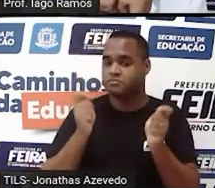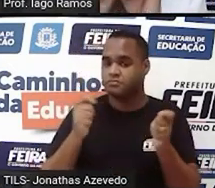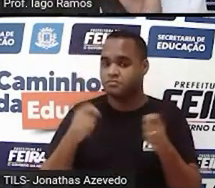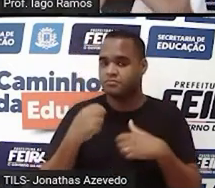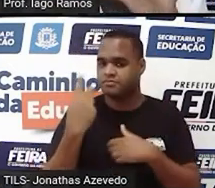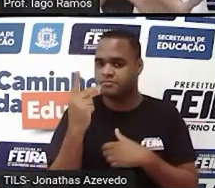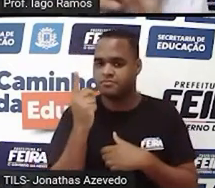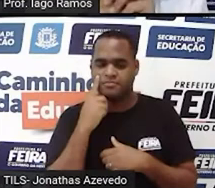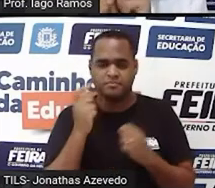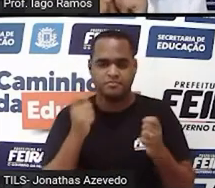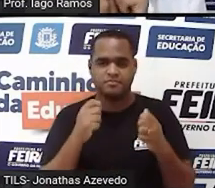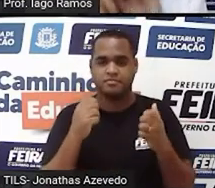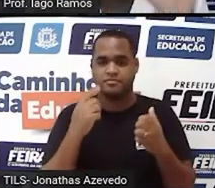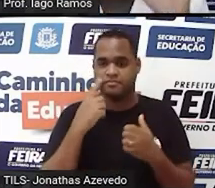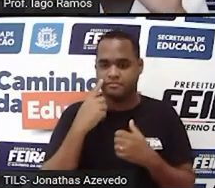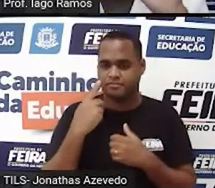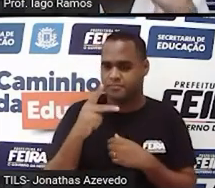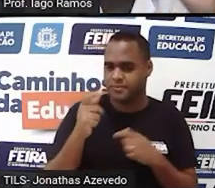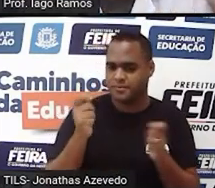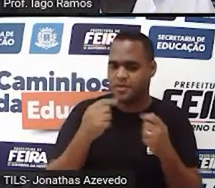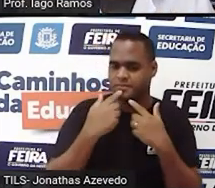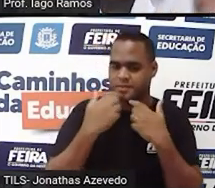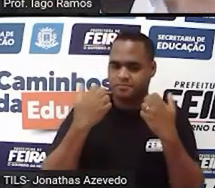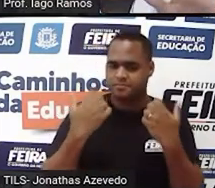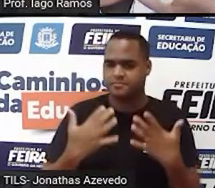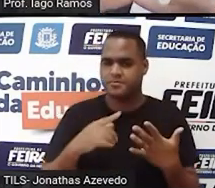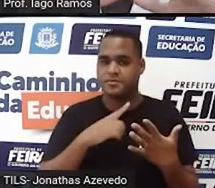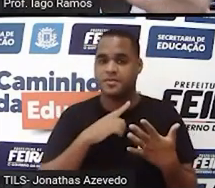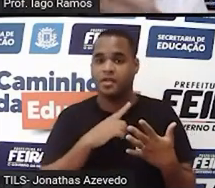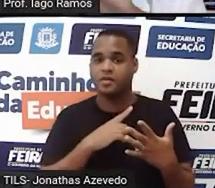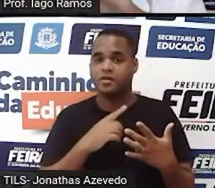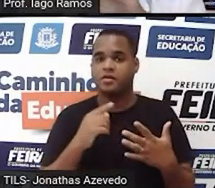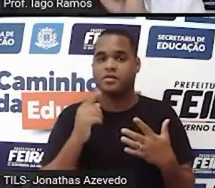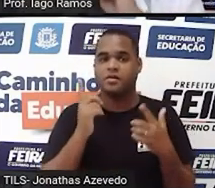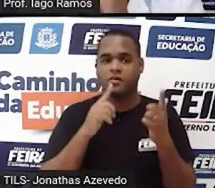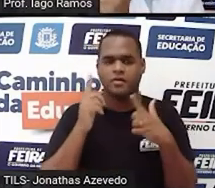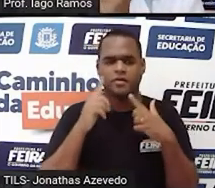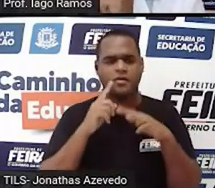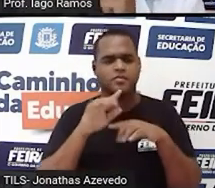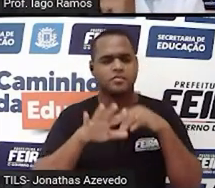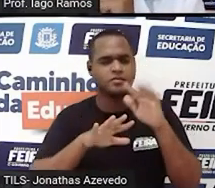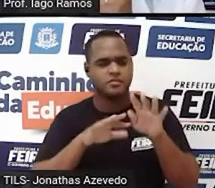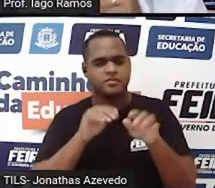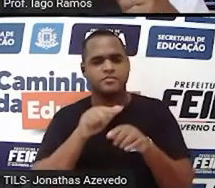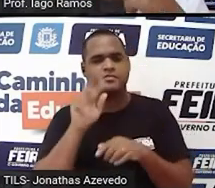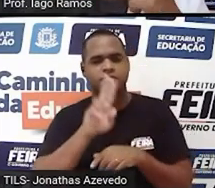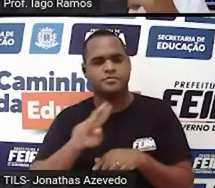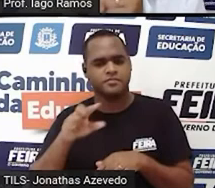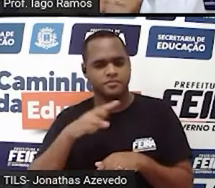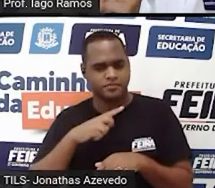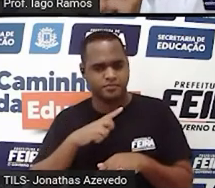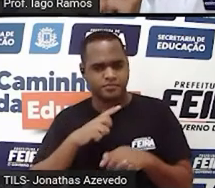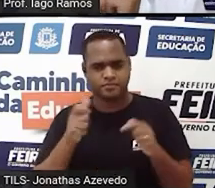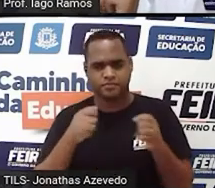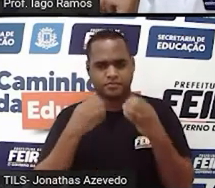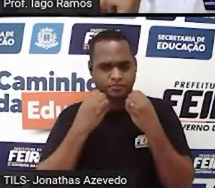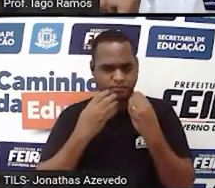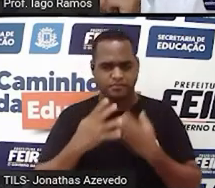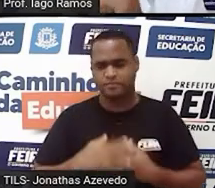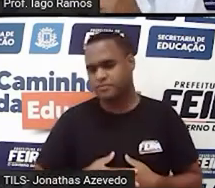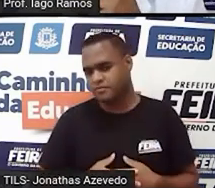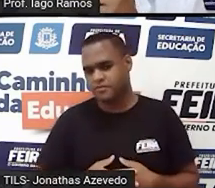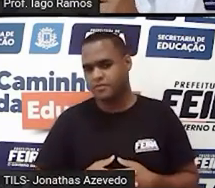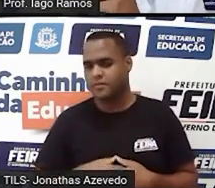né ou e fala e me disse a largura da sua porta usando os seus palmos né E se tiver aí